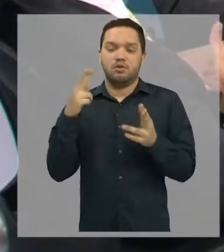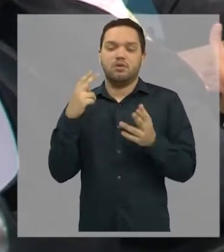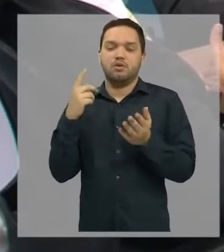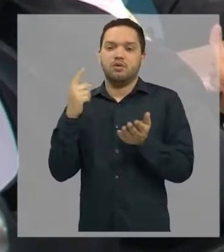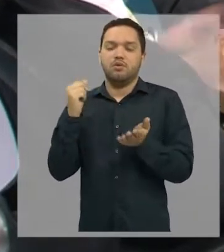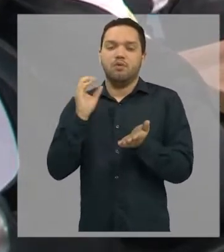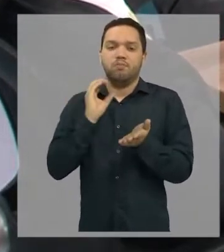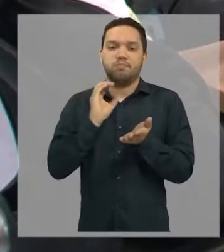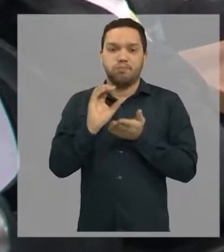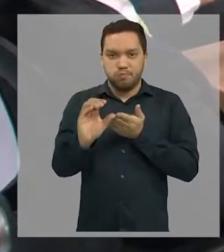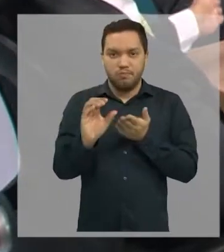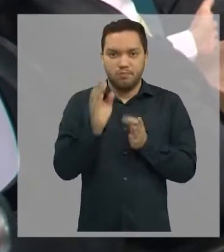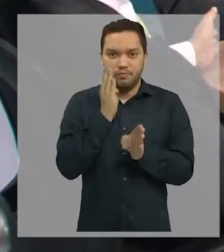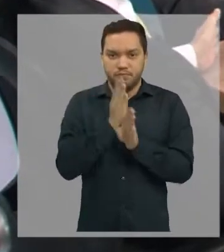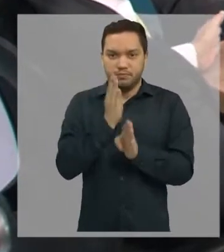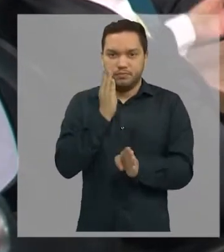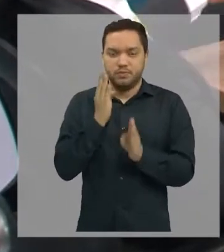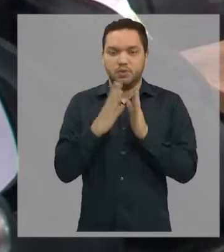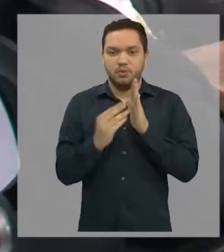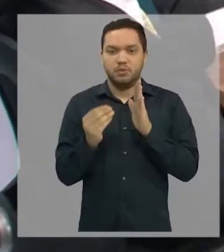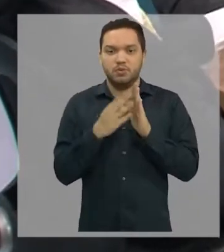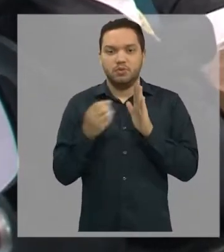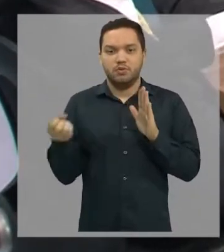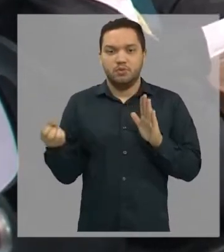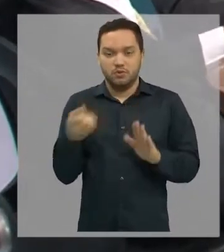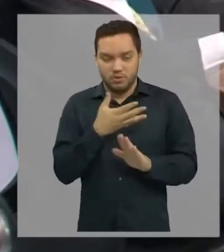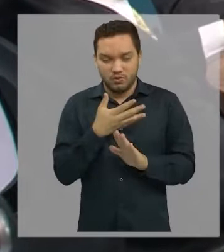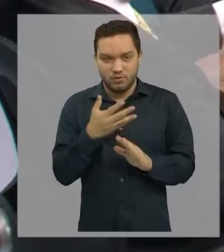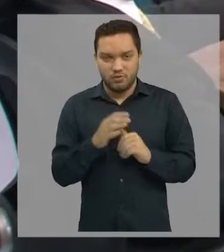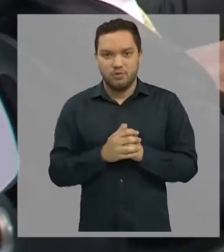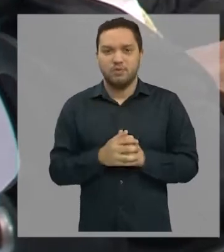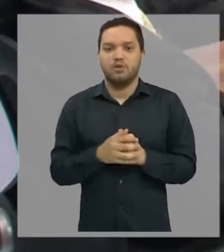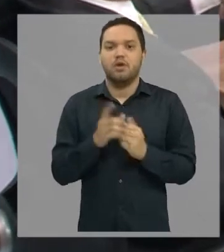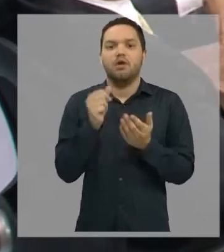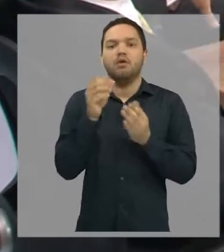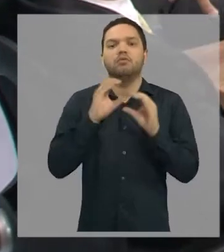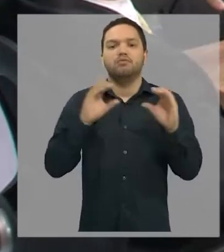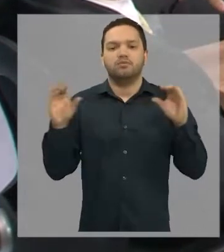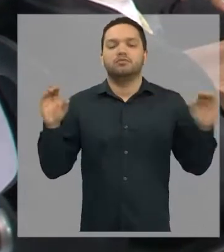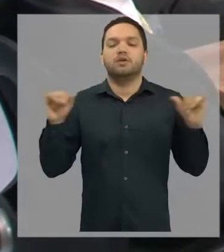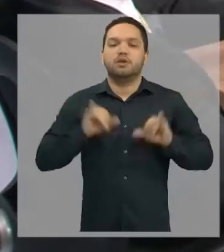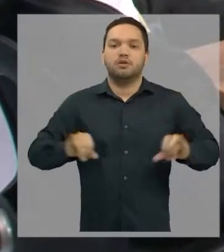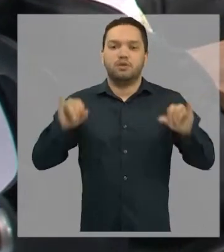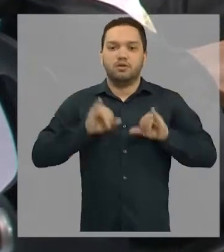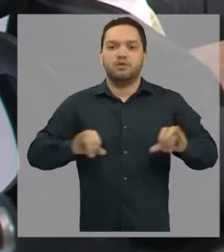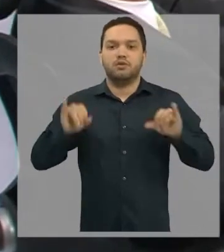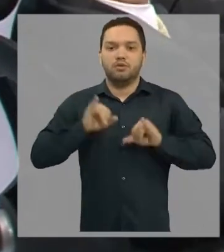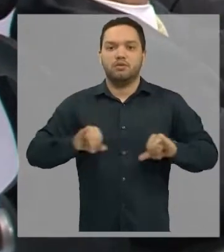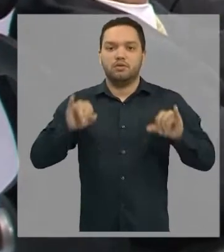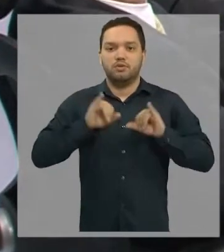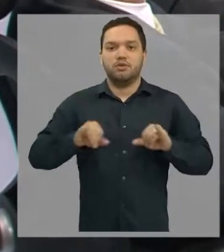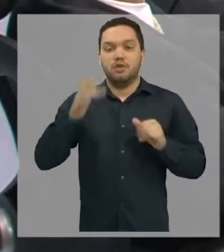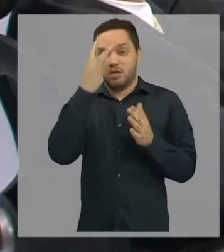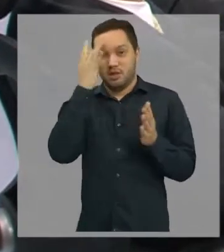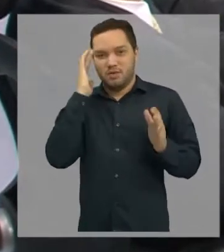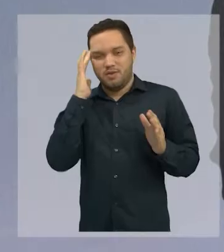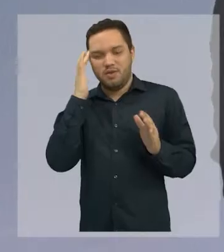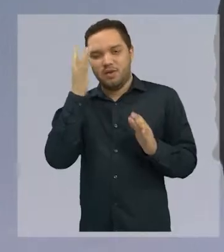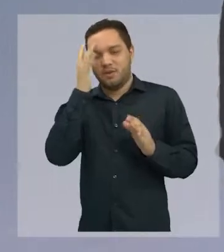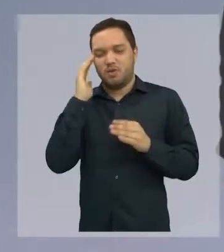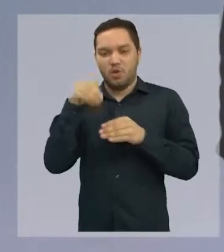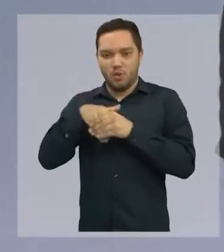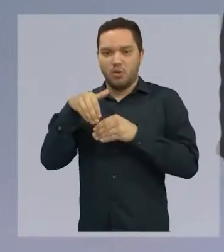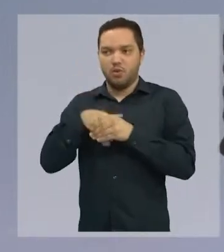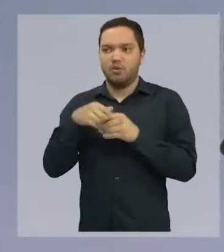já teve no ano passado, que foi fruto disso. Esse modelo implodiu, que ele era usado para financiar as campanhas, já teve que entrar o outro contribuinte,